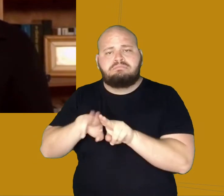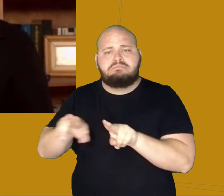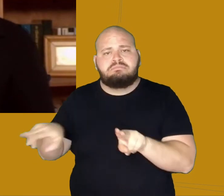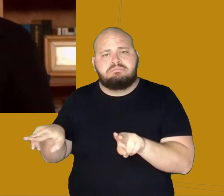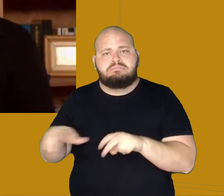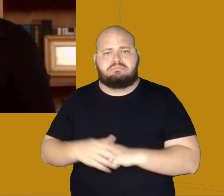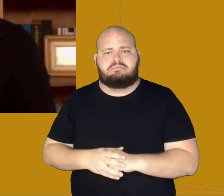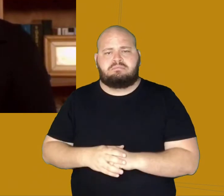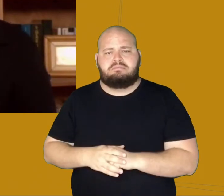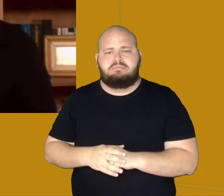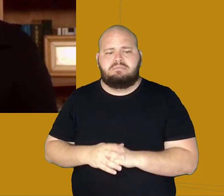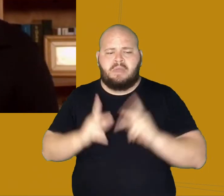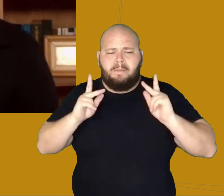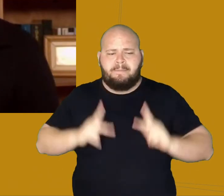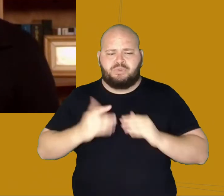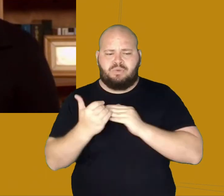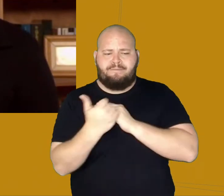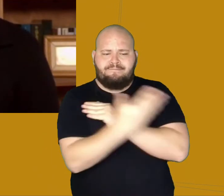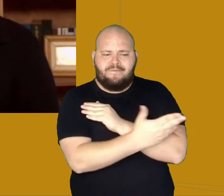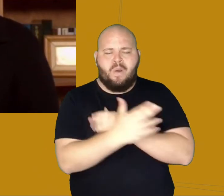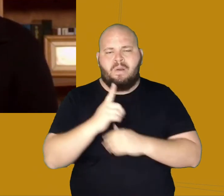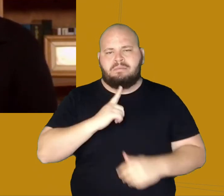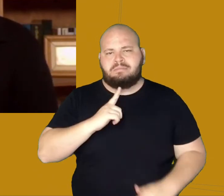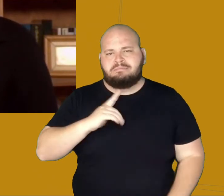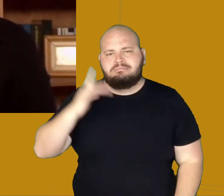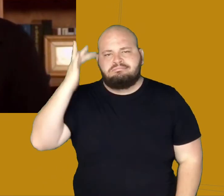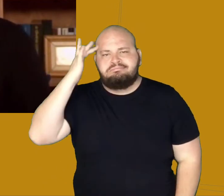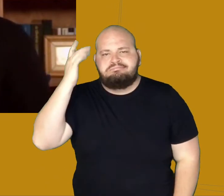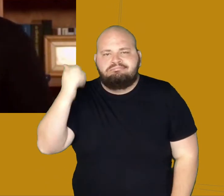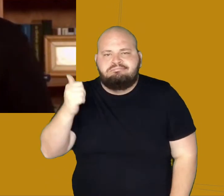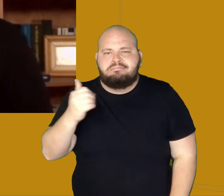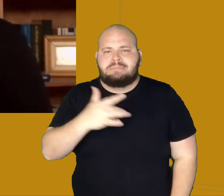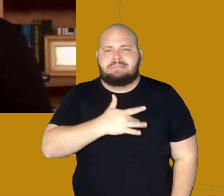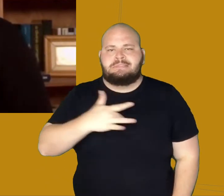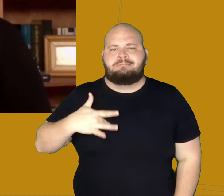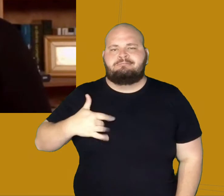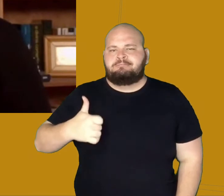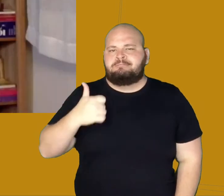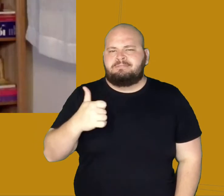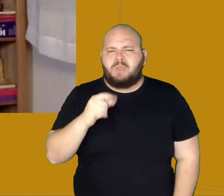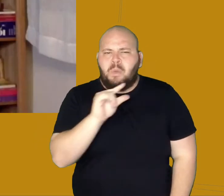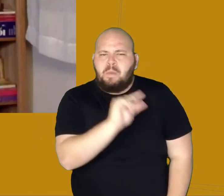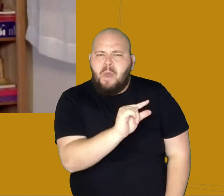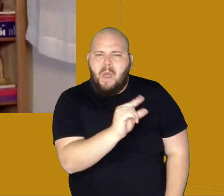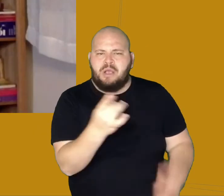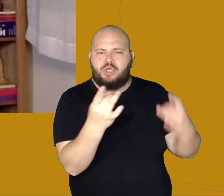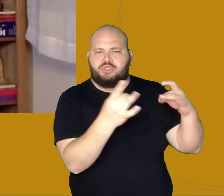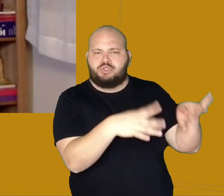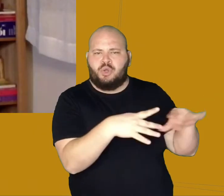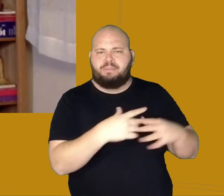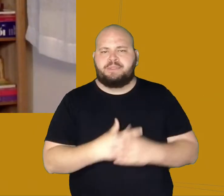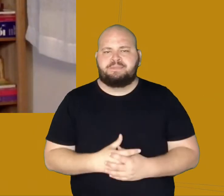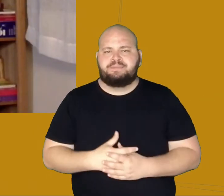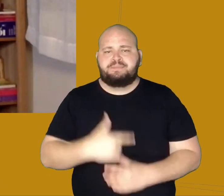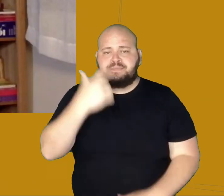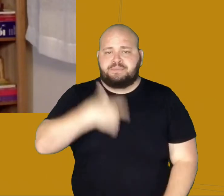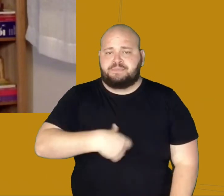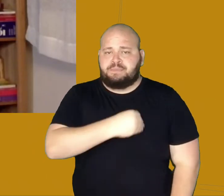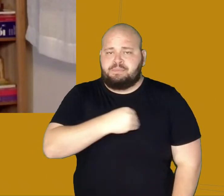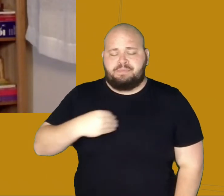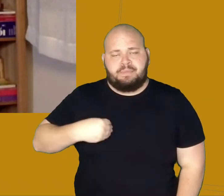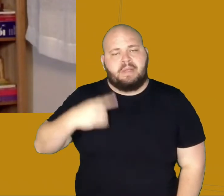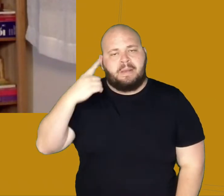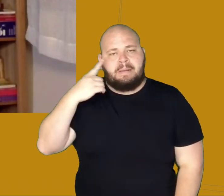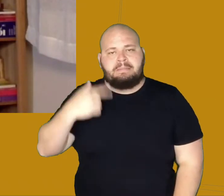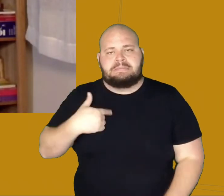internada. Pouquíssimas pessoas estão do lado de fora, consideradas equilibradas e, portanto, sãs. A mente científica do médico conclui que